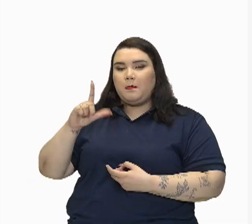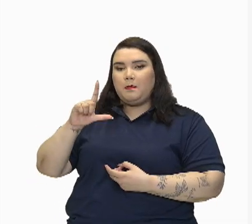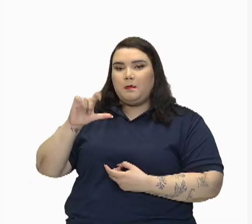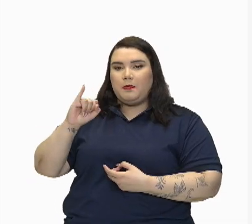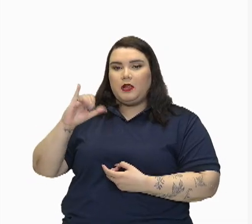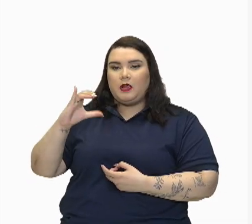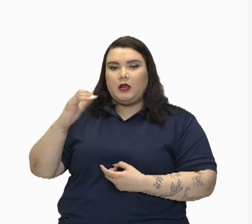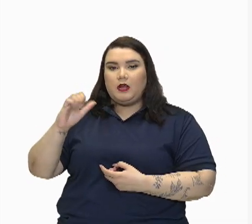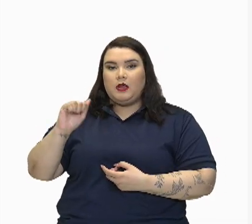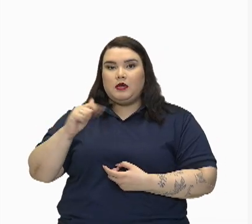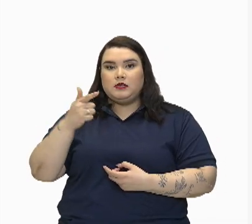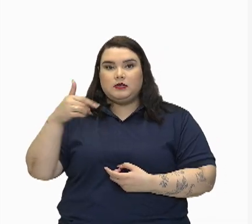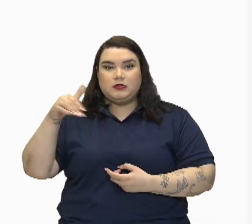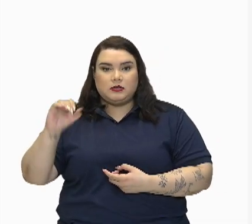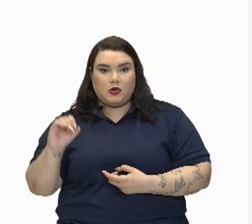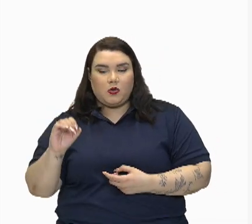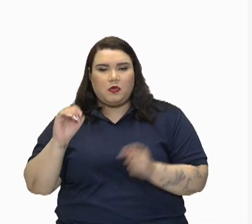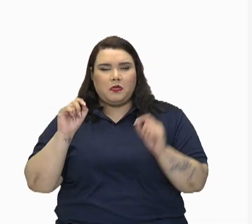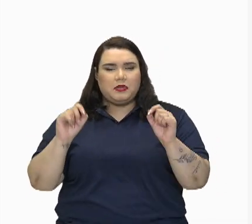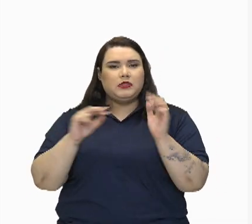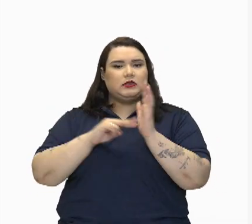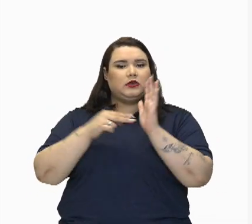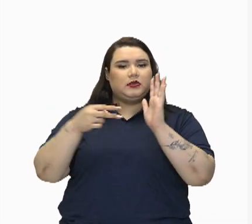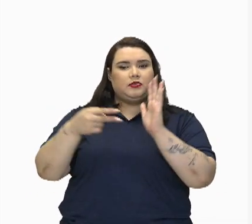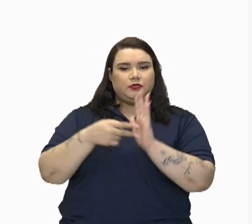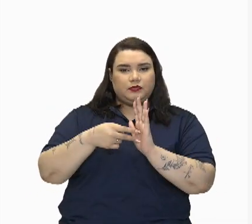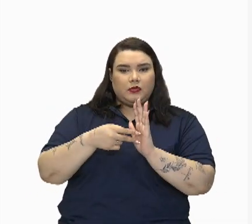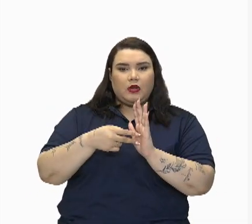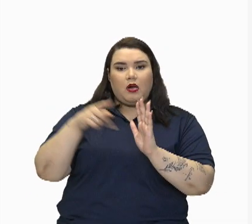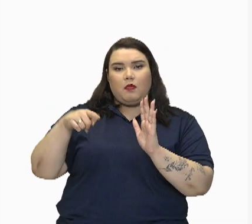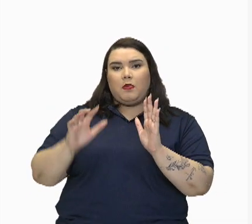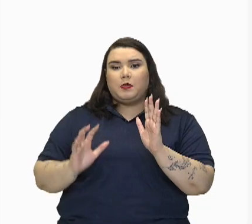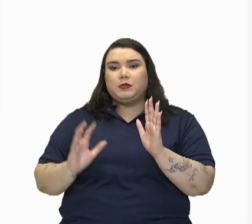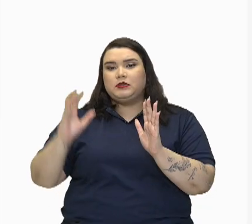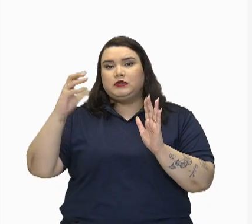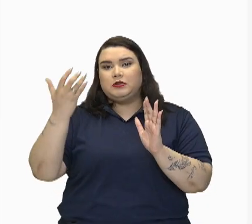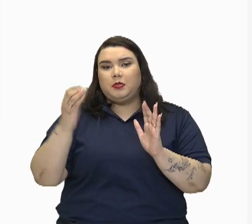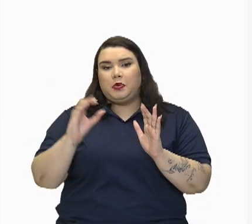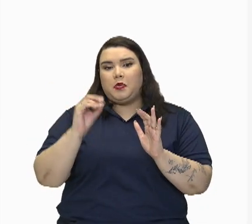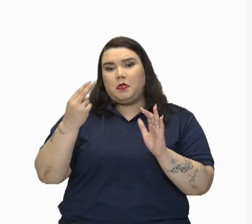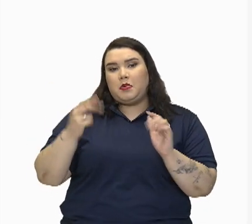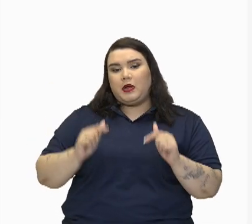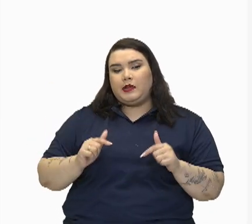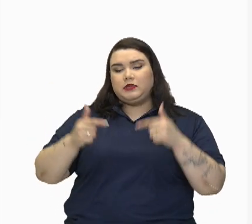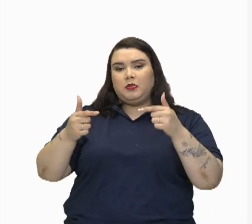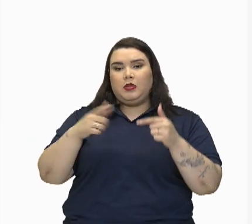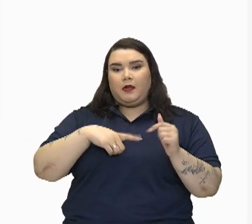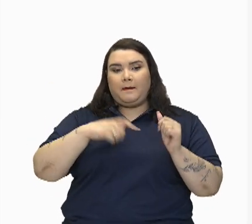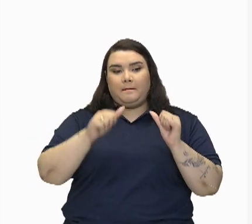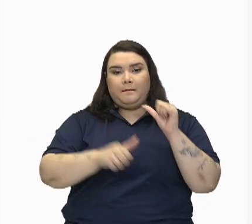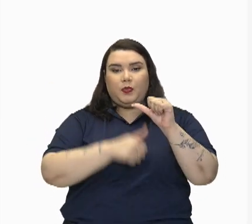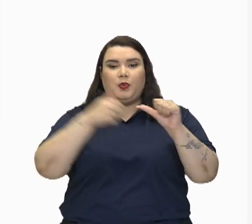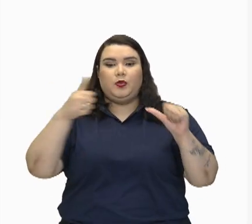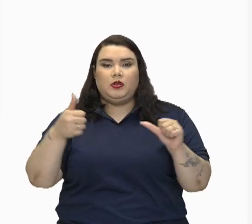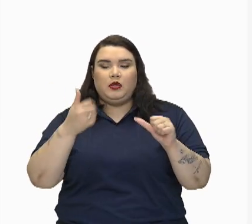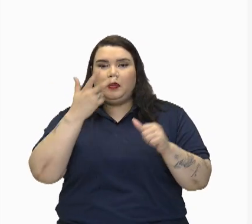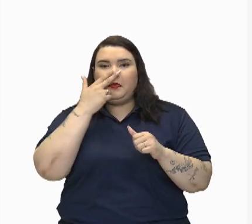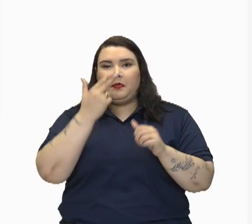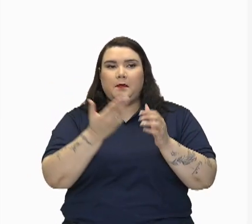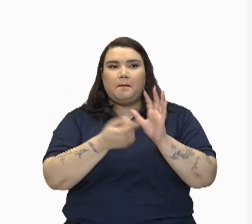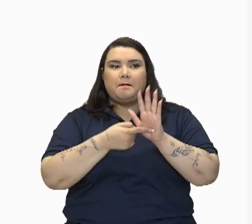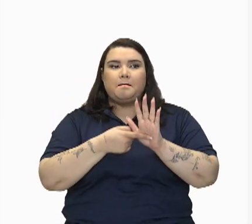complicação consiste em um fato ou ação que muda de rumos na narrativa. Então, é